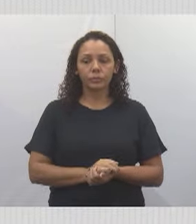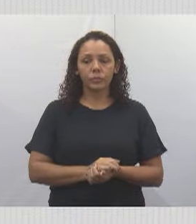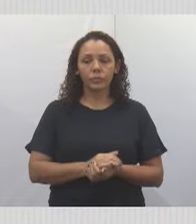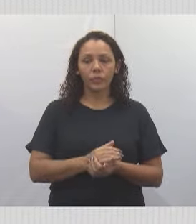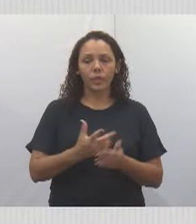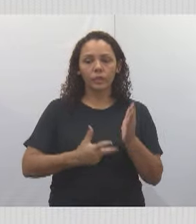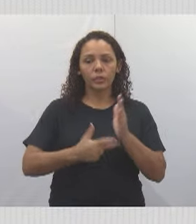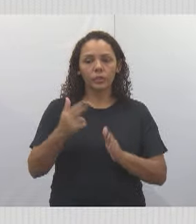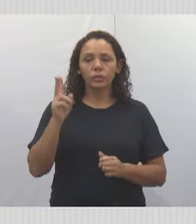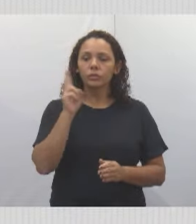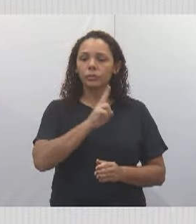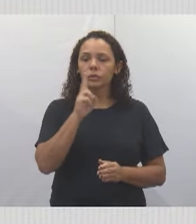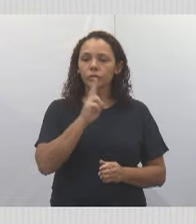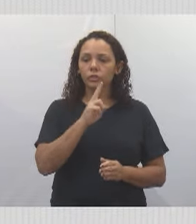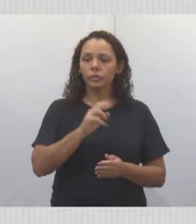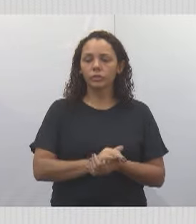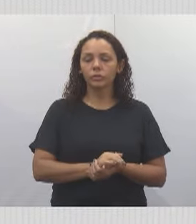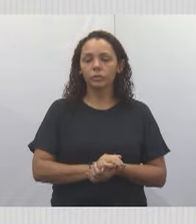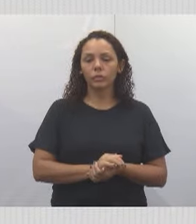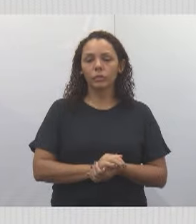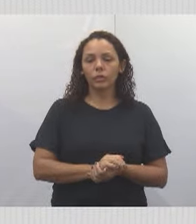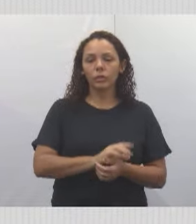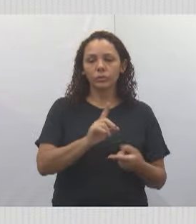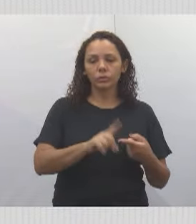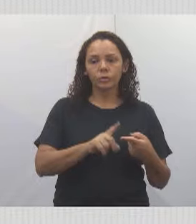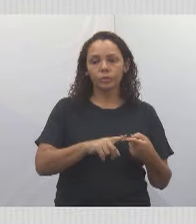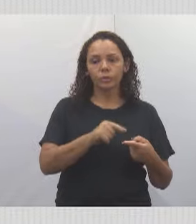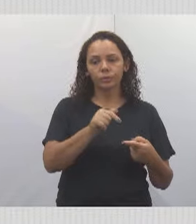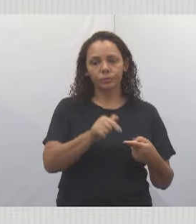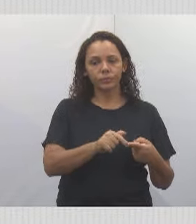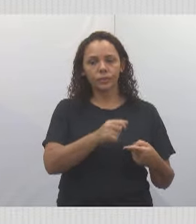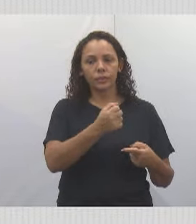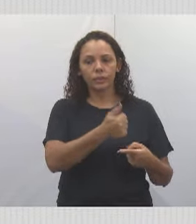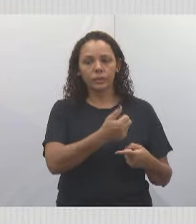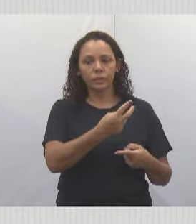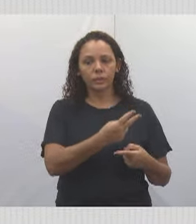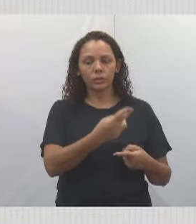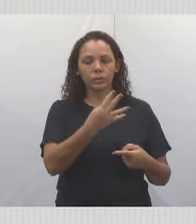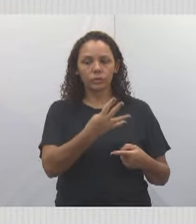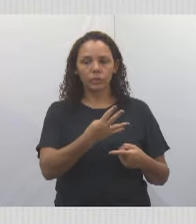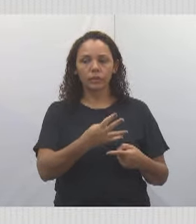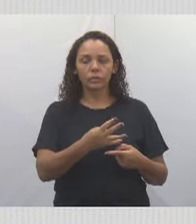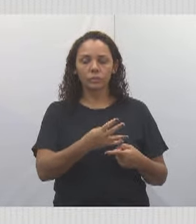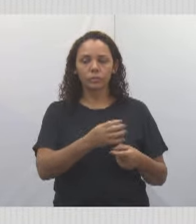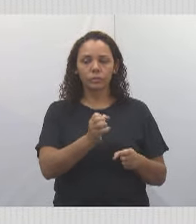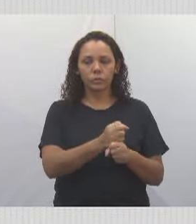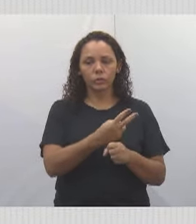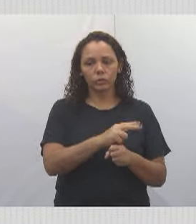de urgência, no Hospital São Francisco, 124, em 23,